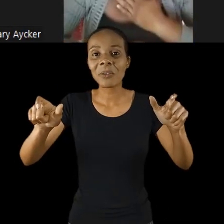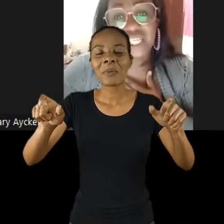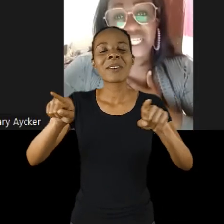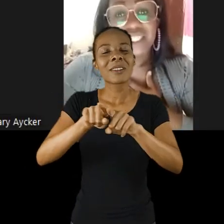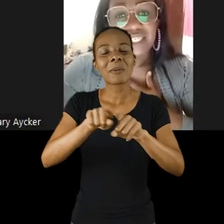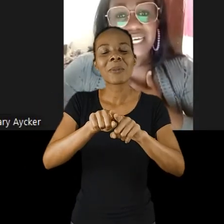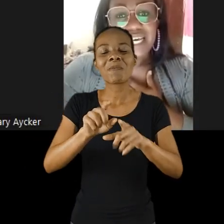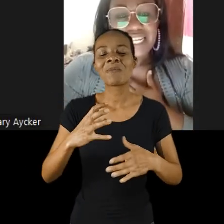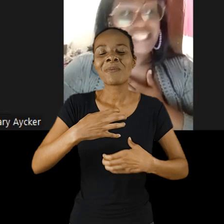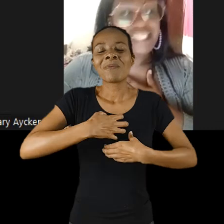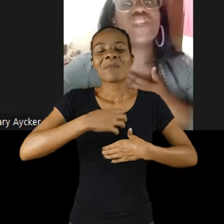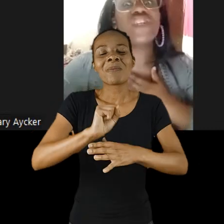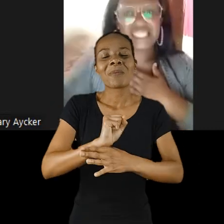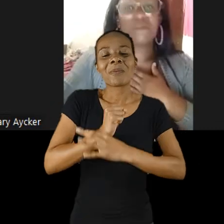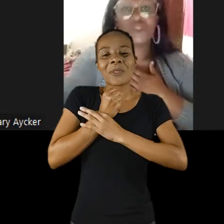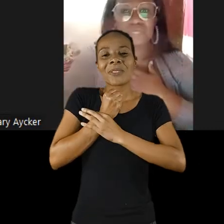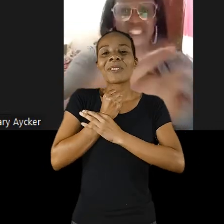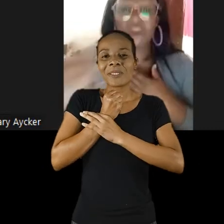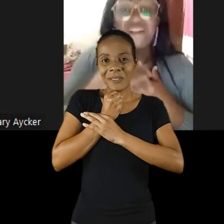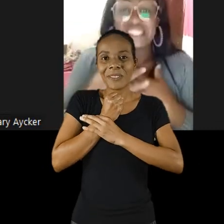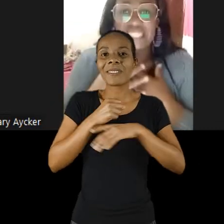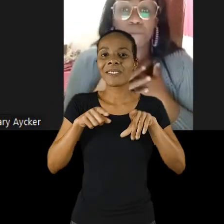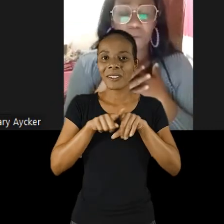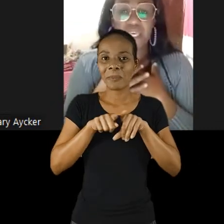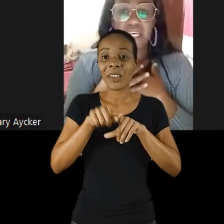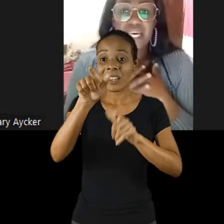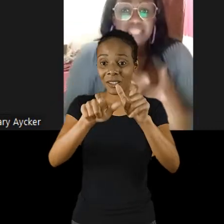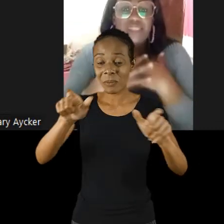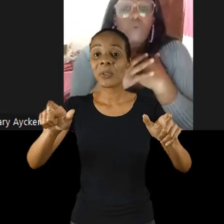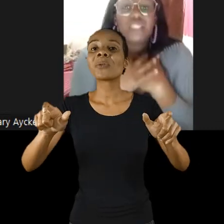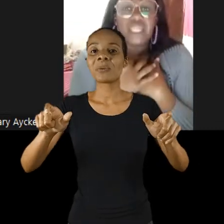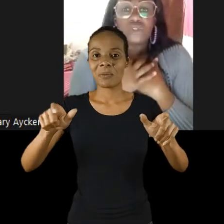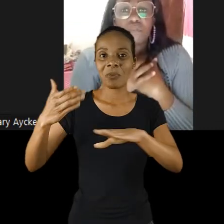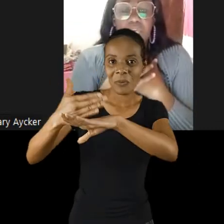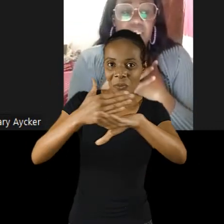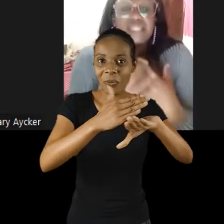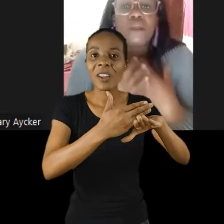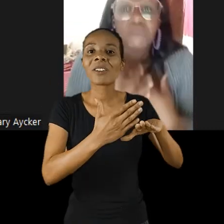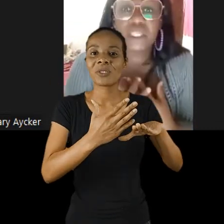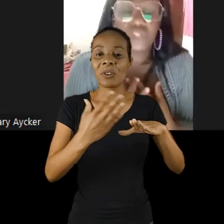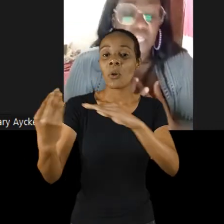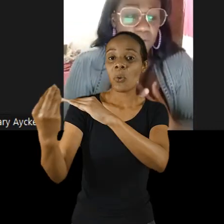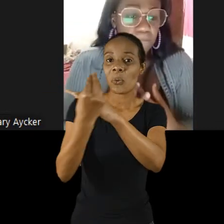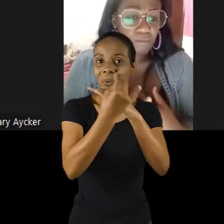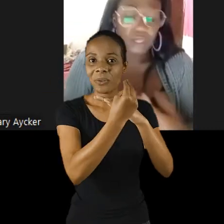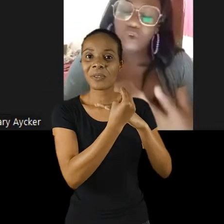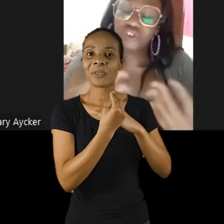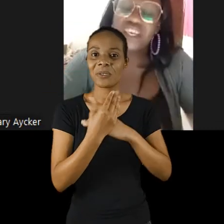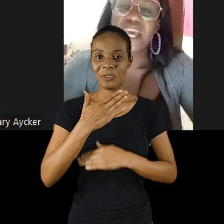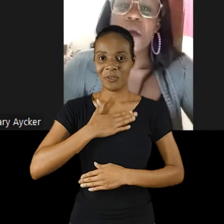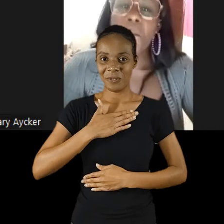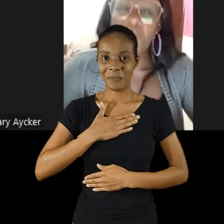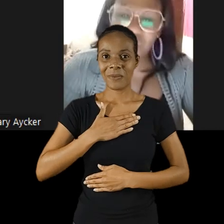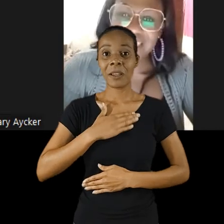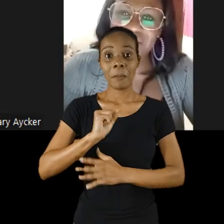sentindo protegida. Existem essas pessoas que estão fazendo por mim, que estão cuidando de mim, que estão me protegendo. Então, hoje eu